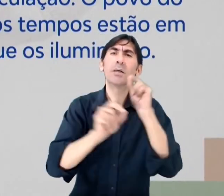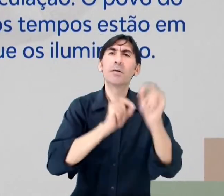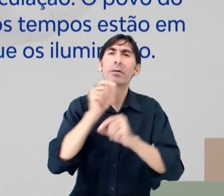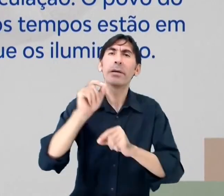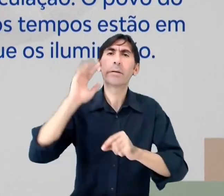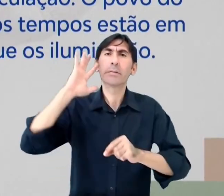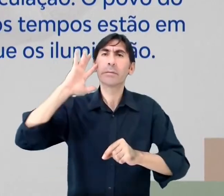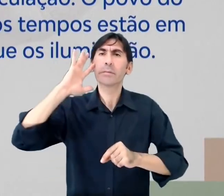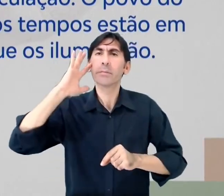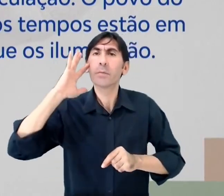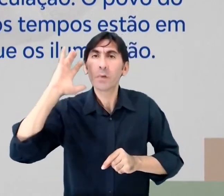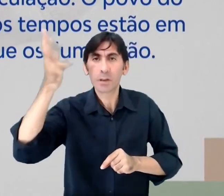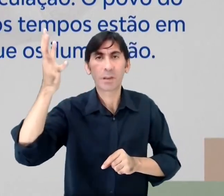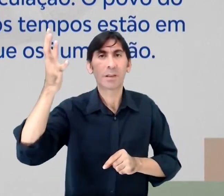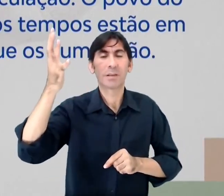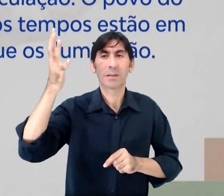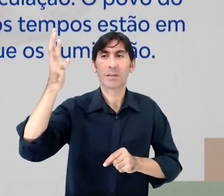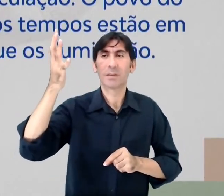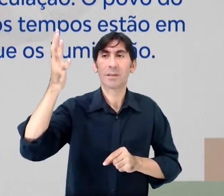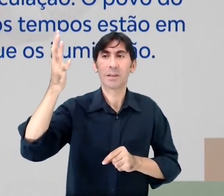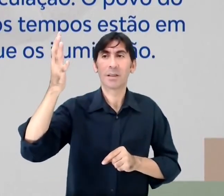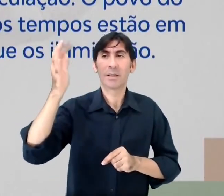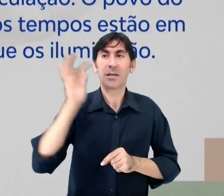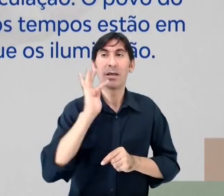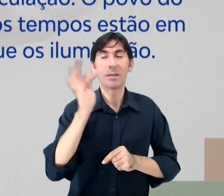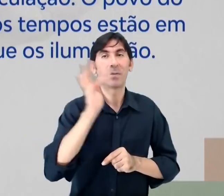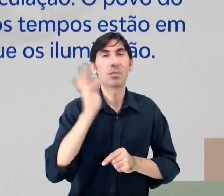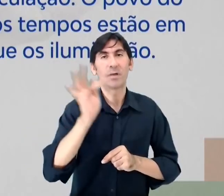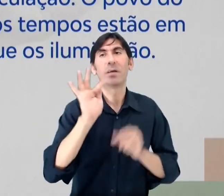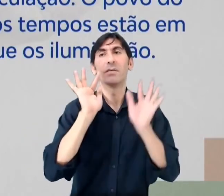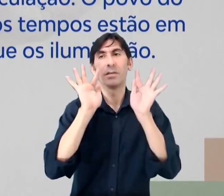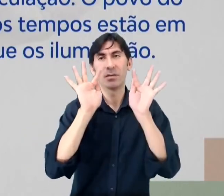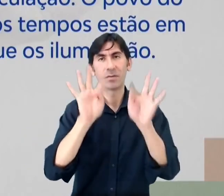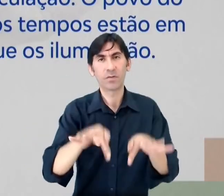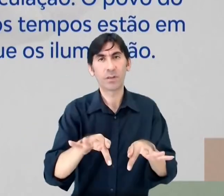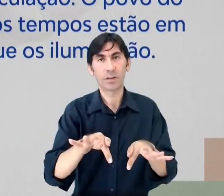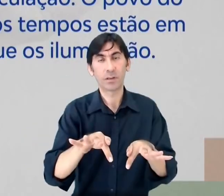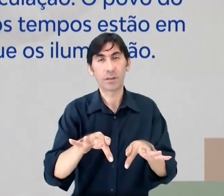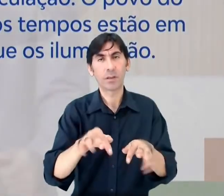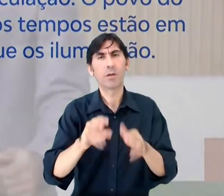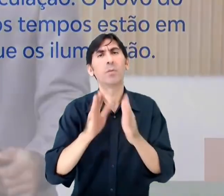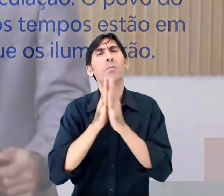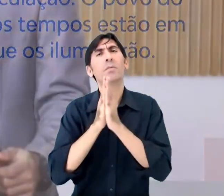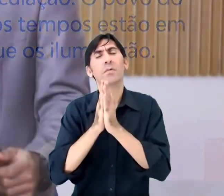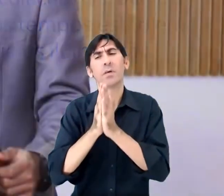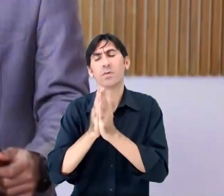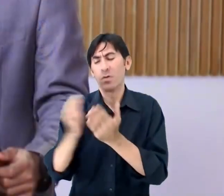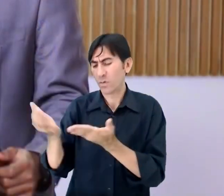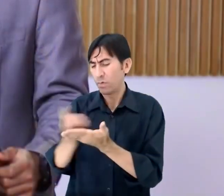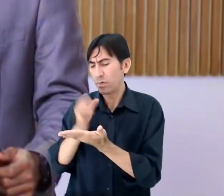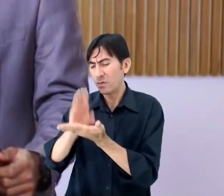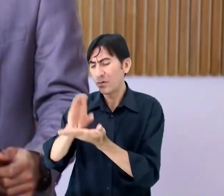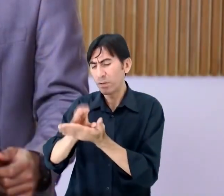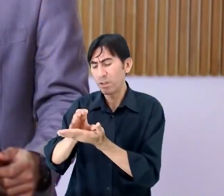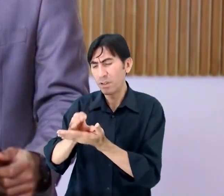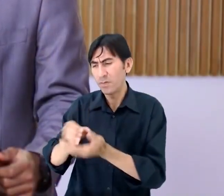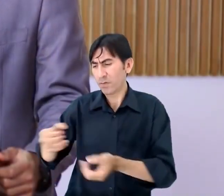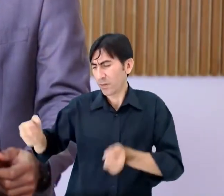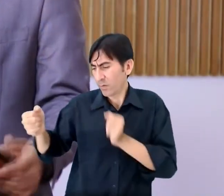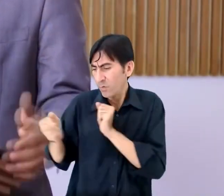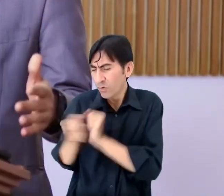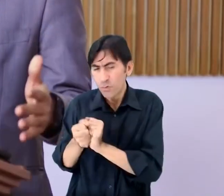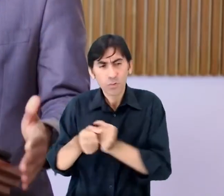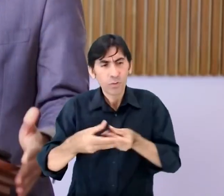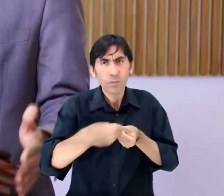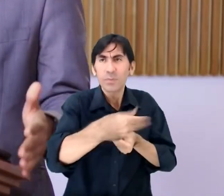cumprimento. Levai-lhes os livros que os iluminarão. É